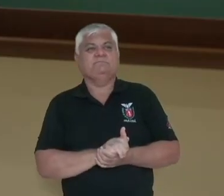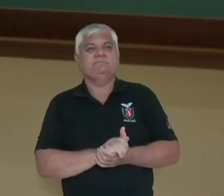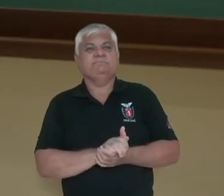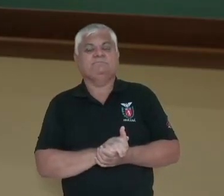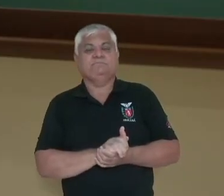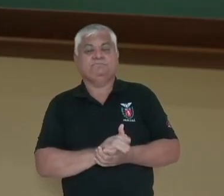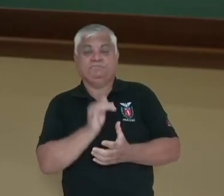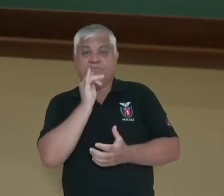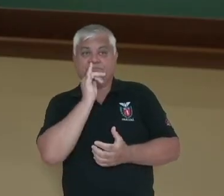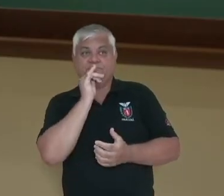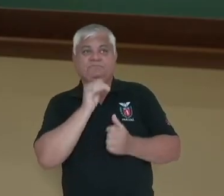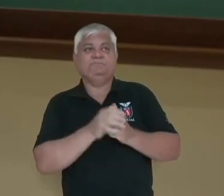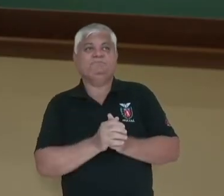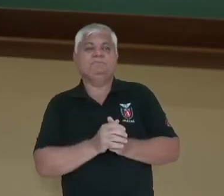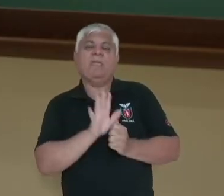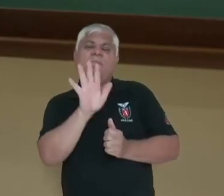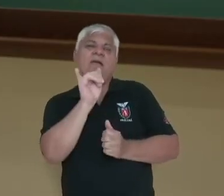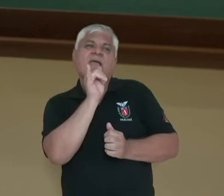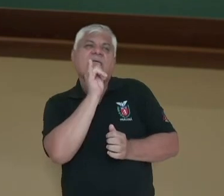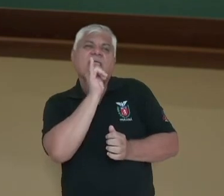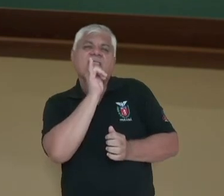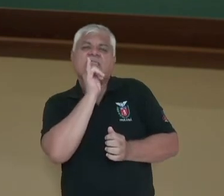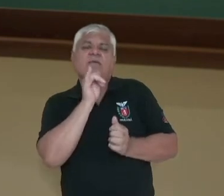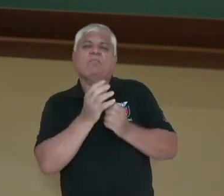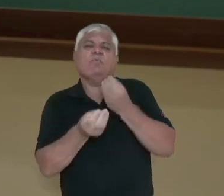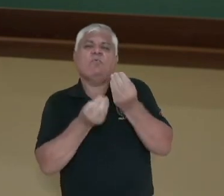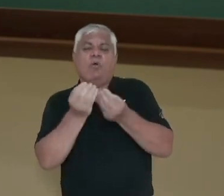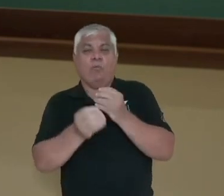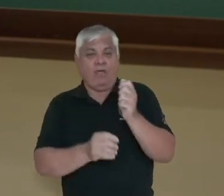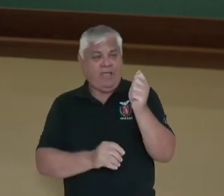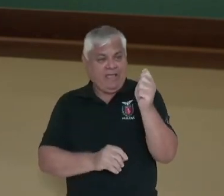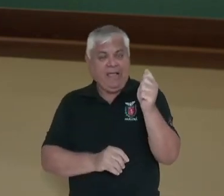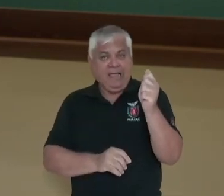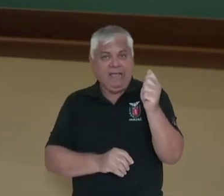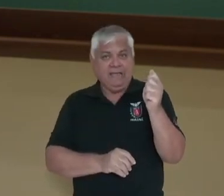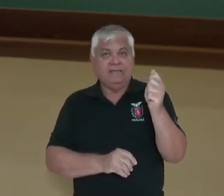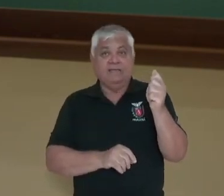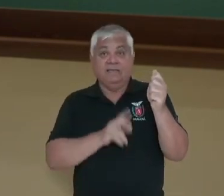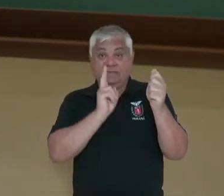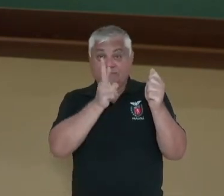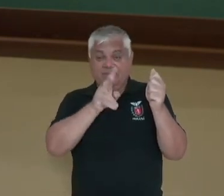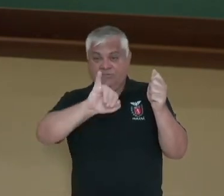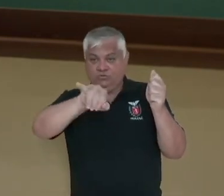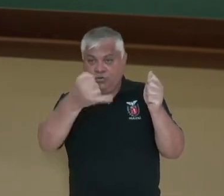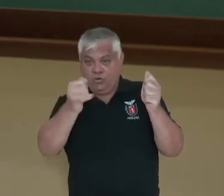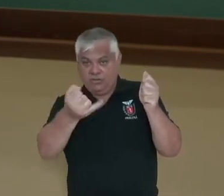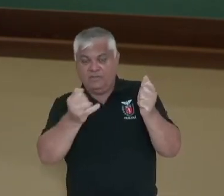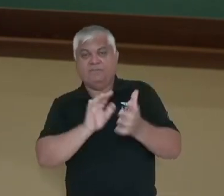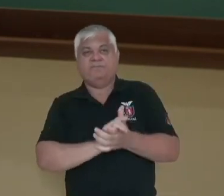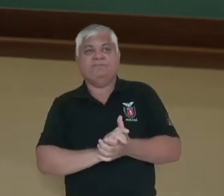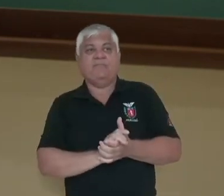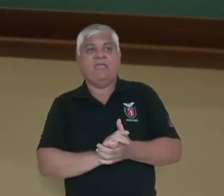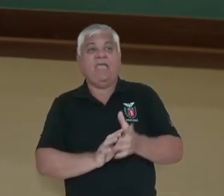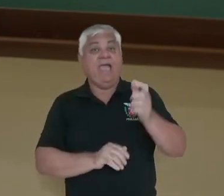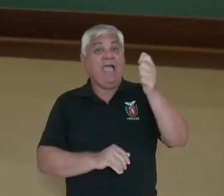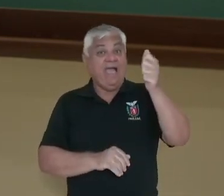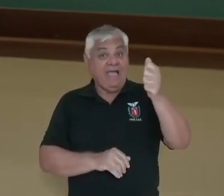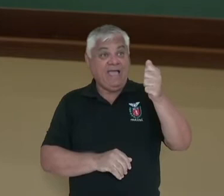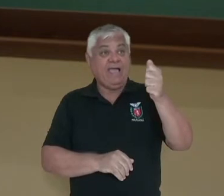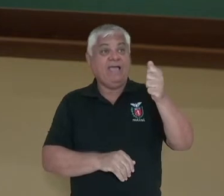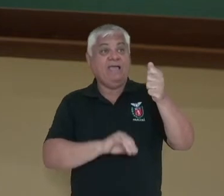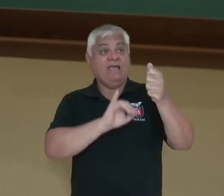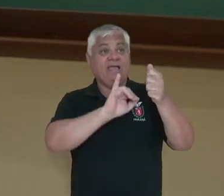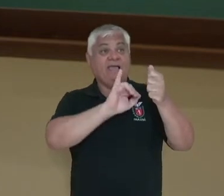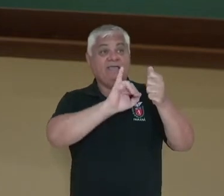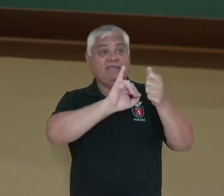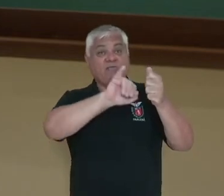O elemento genérico de uma matriz A será indicado por A e J, onde A e J, pessoal. Então,